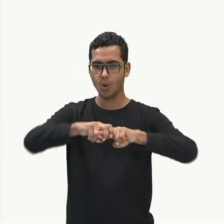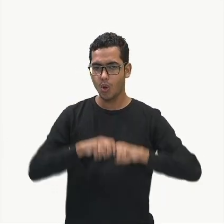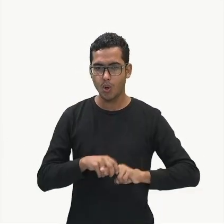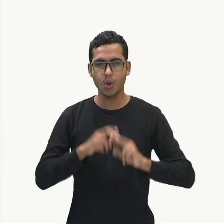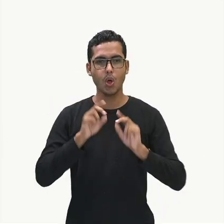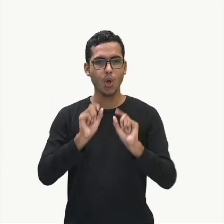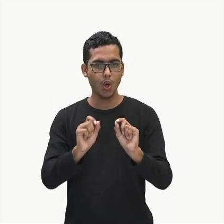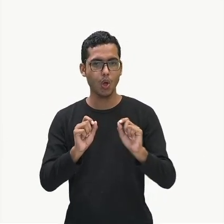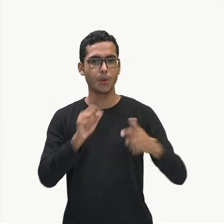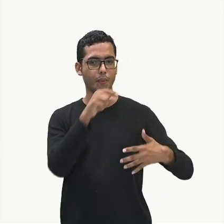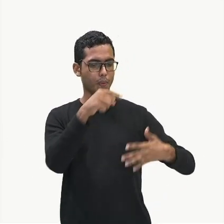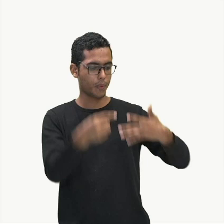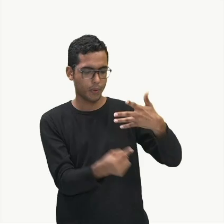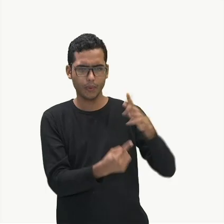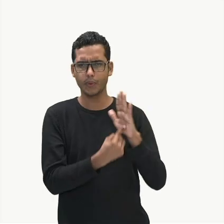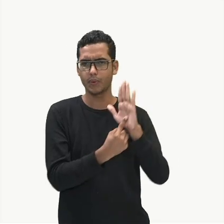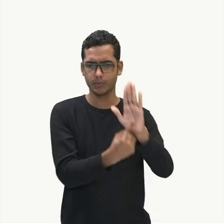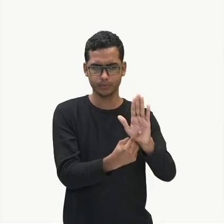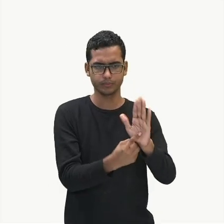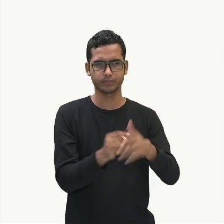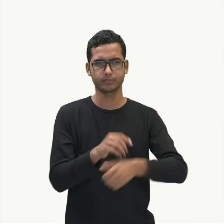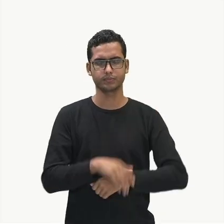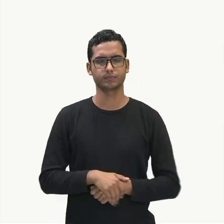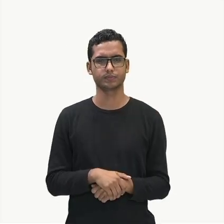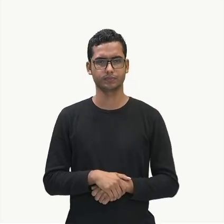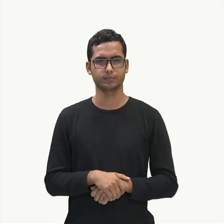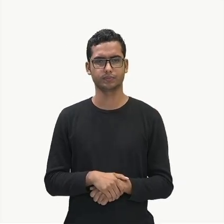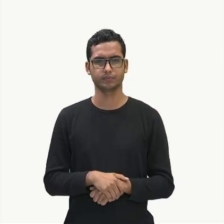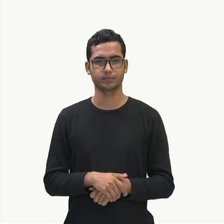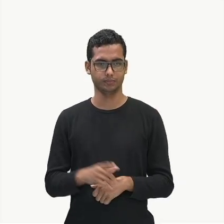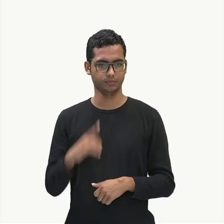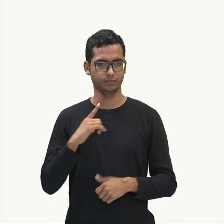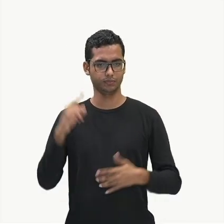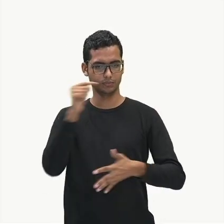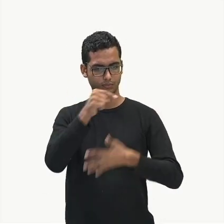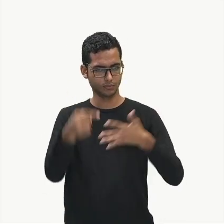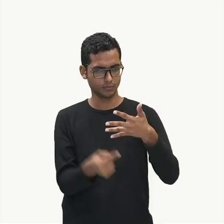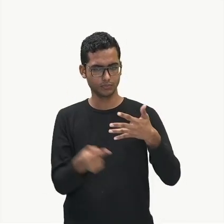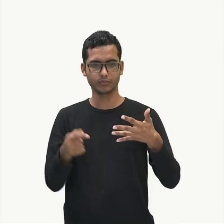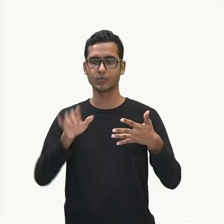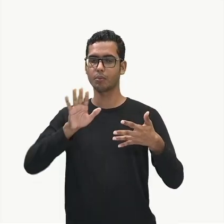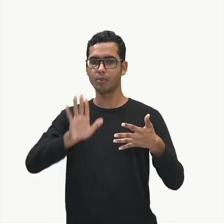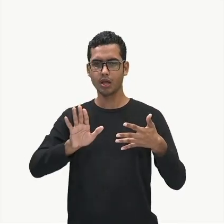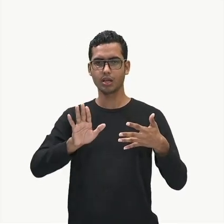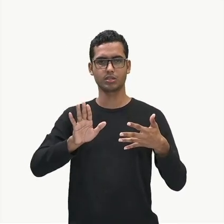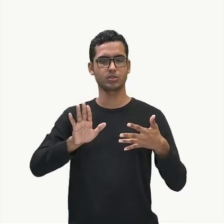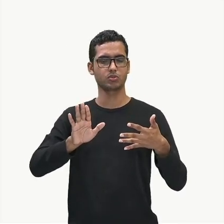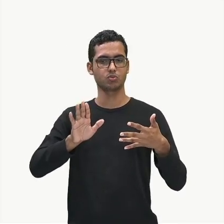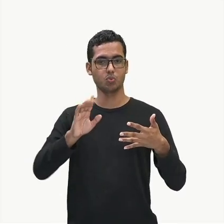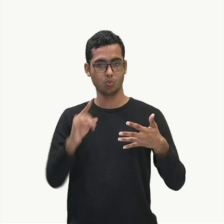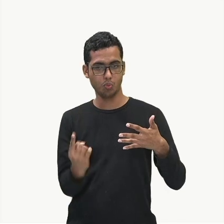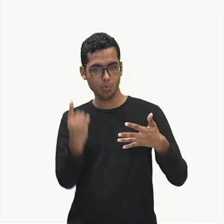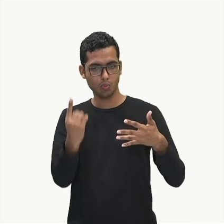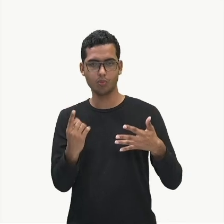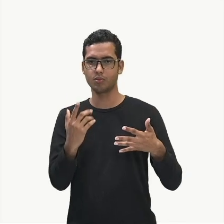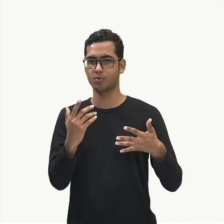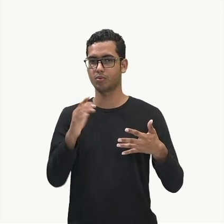os fatores apresentados nas alternativas. Então, tem vários fatores aí, exceto o que não pode,